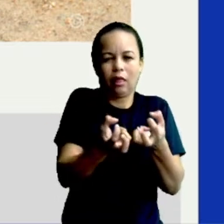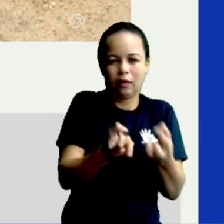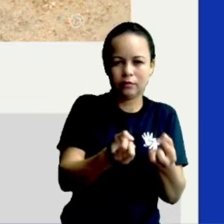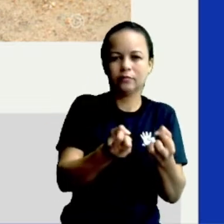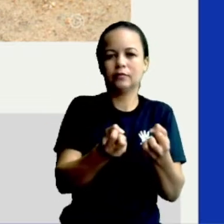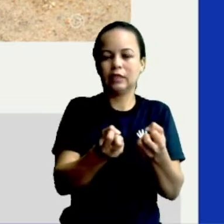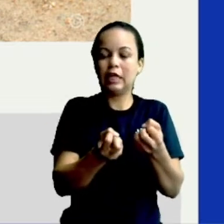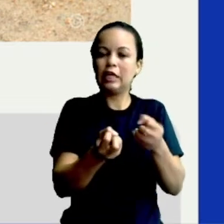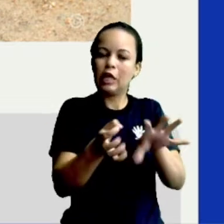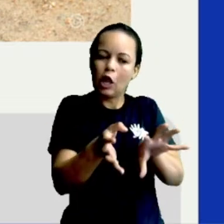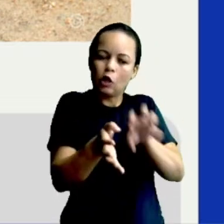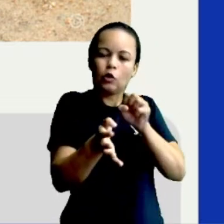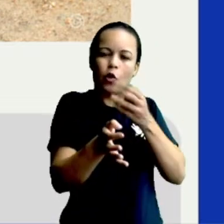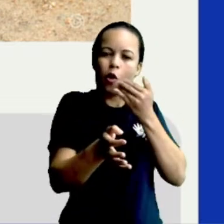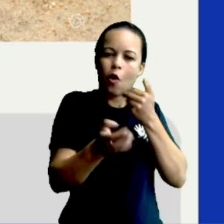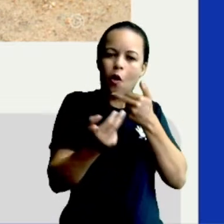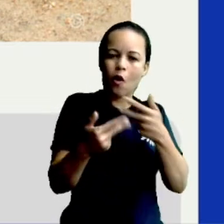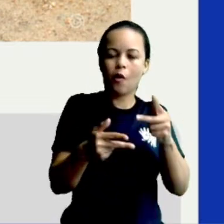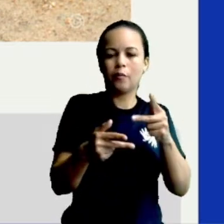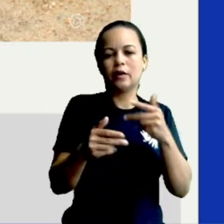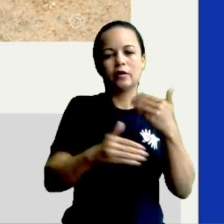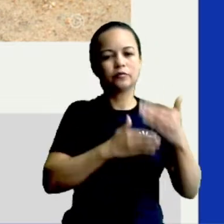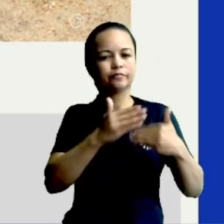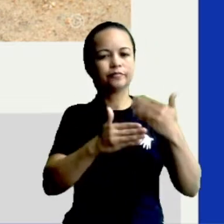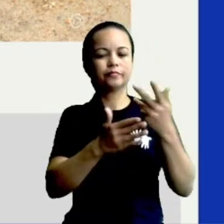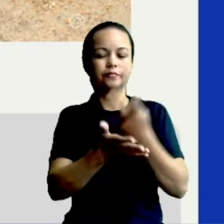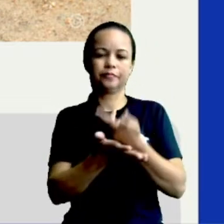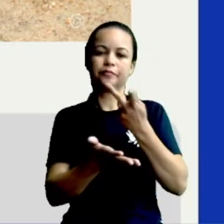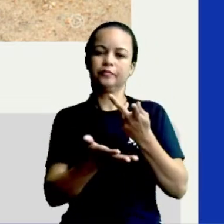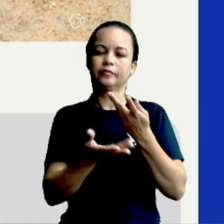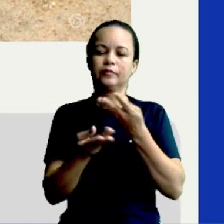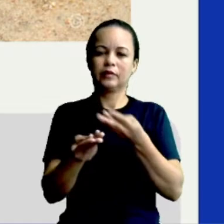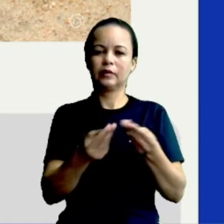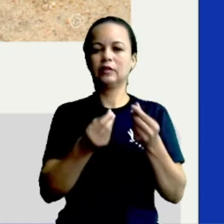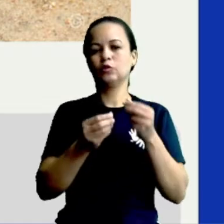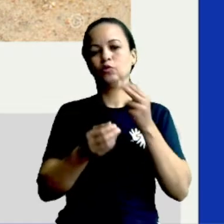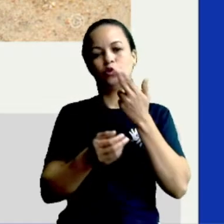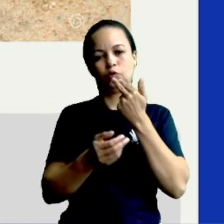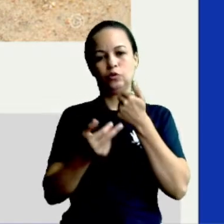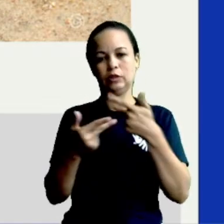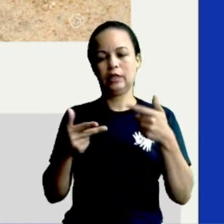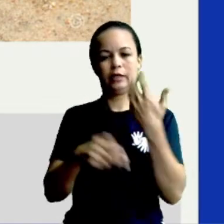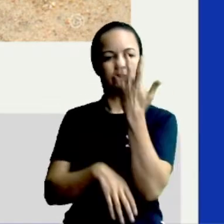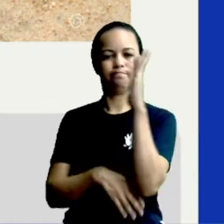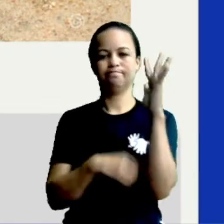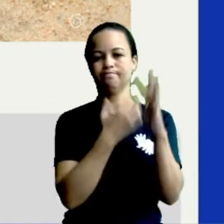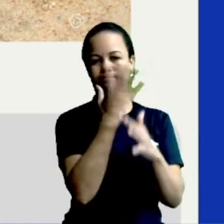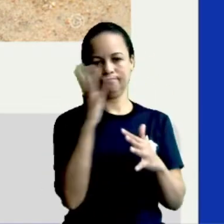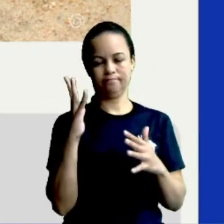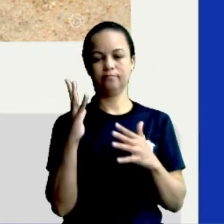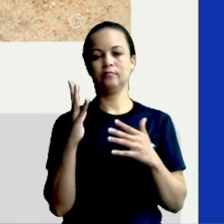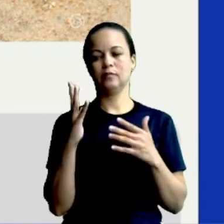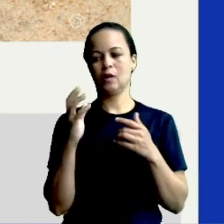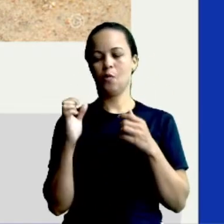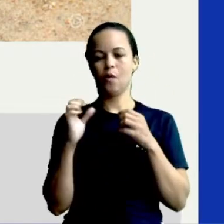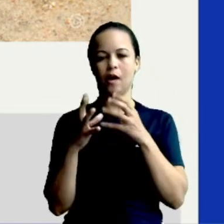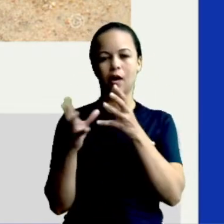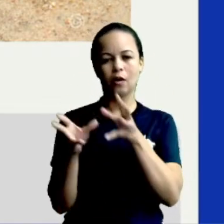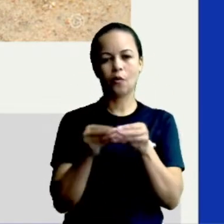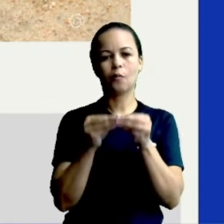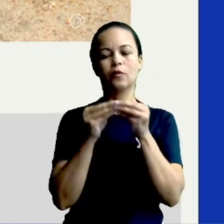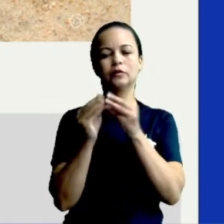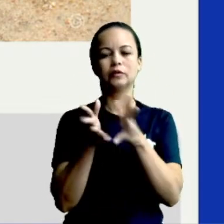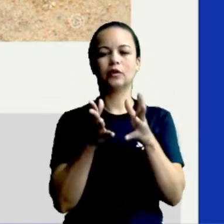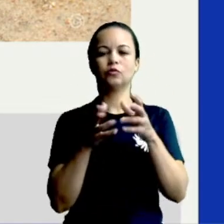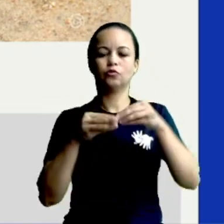esse material, fazendo com que ocorra uma reciclagem dos nutrientes na natureza, uma recomposição de nutrientes